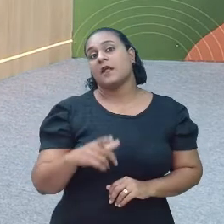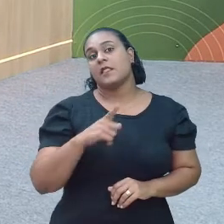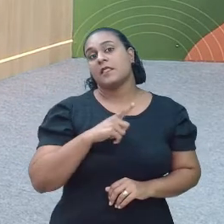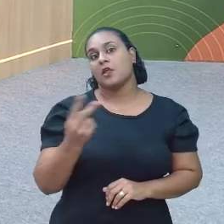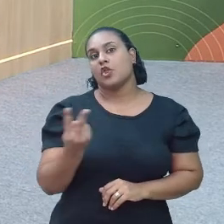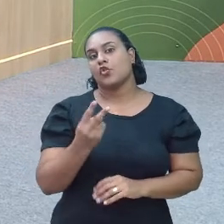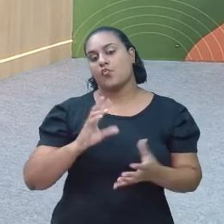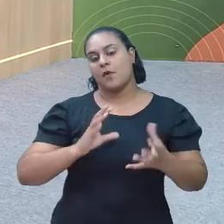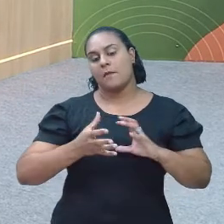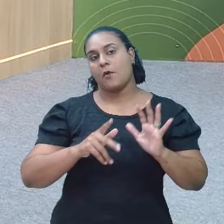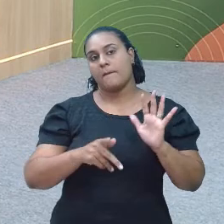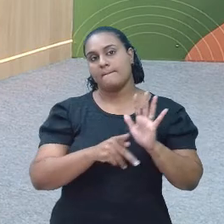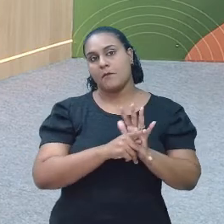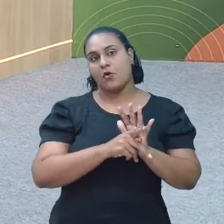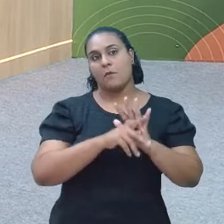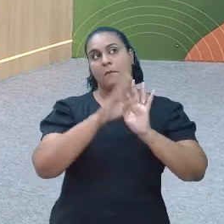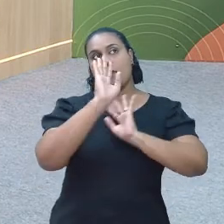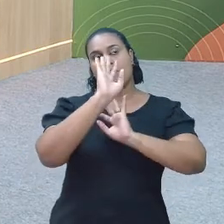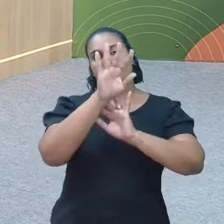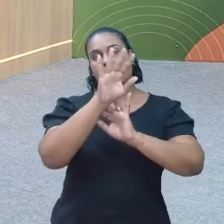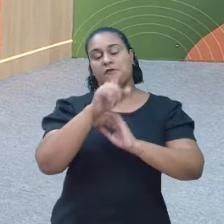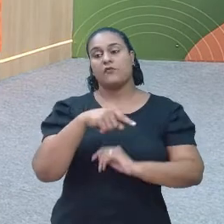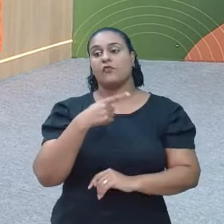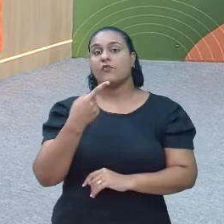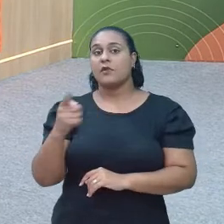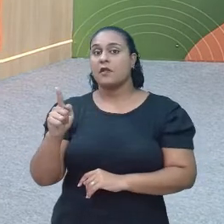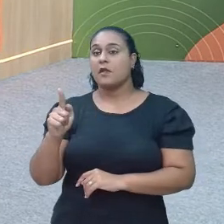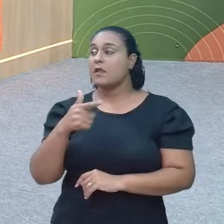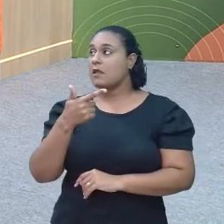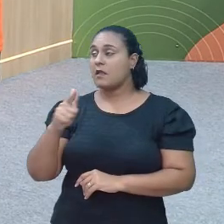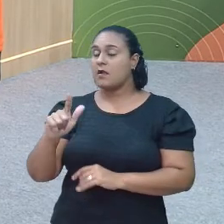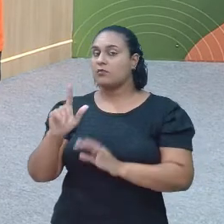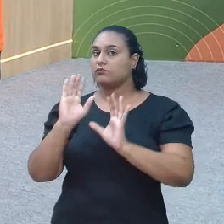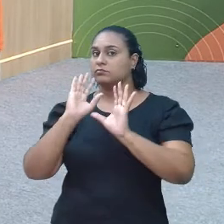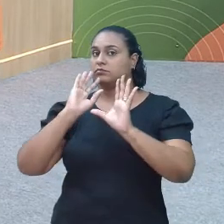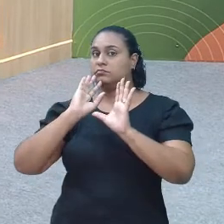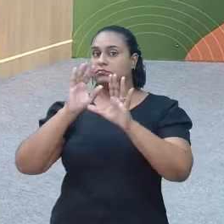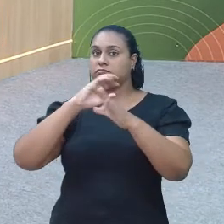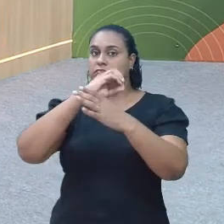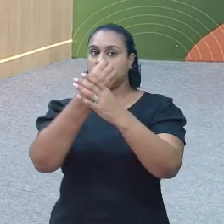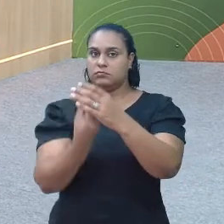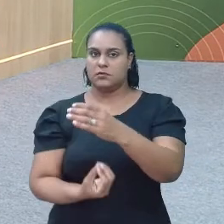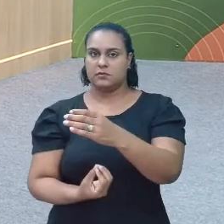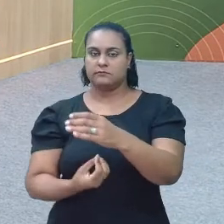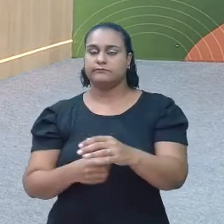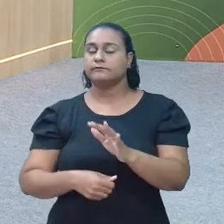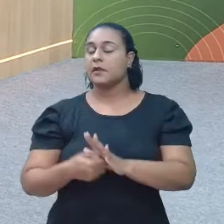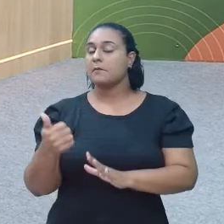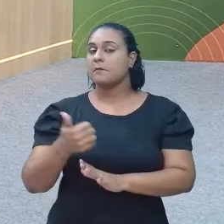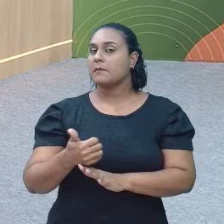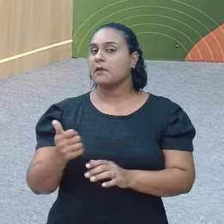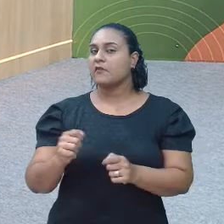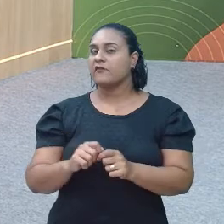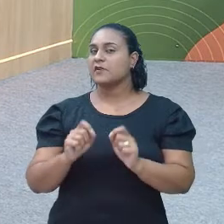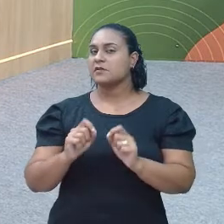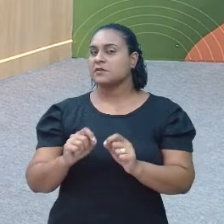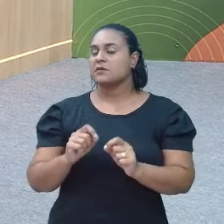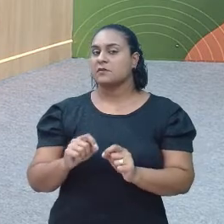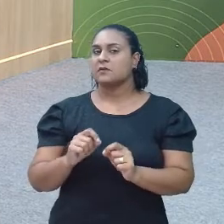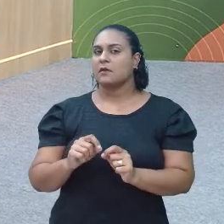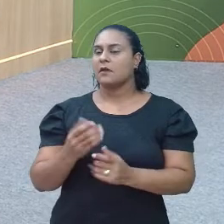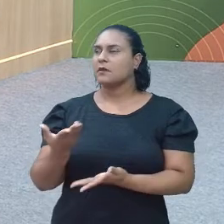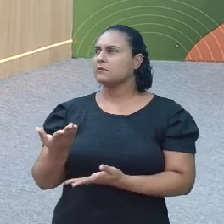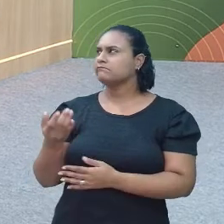bolas, né, uma de vôlei e uma de basquete. Então, olhando para essa situação, a primeira coisa que a gente faz quando a gente recebe esse tipo